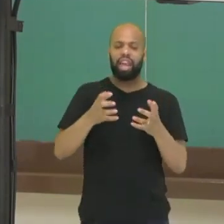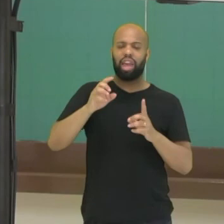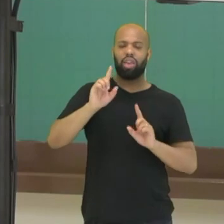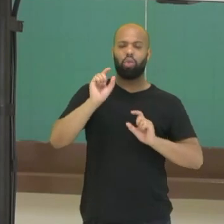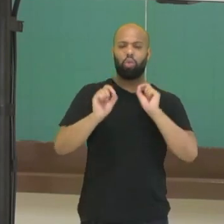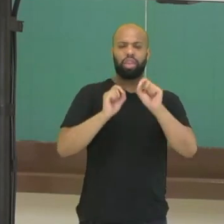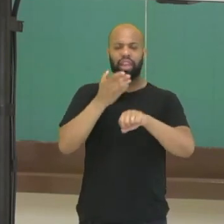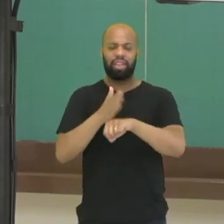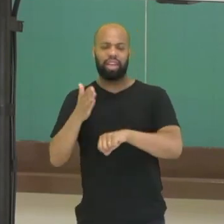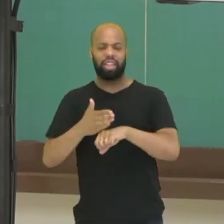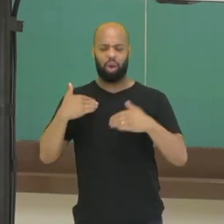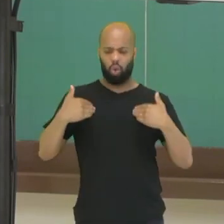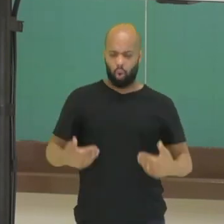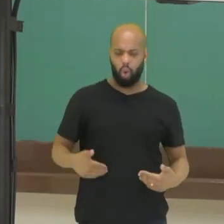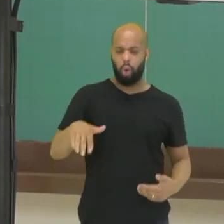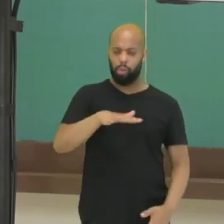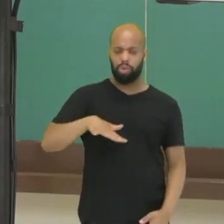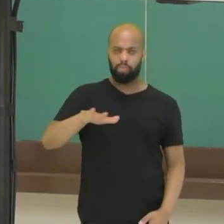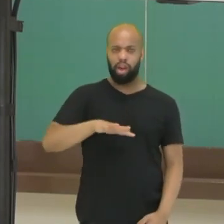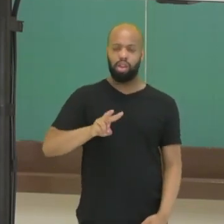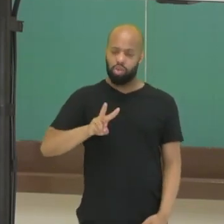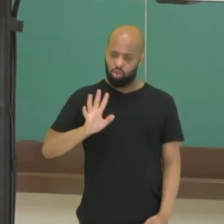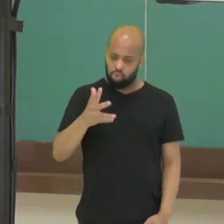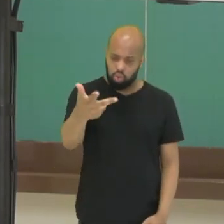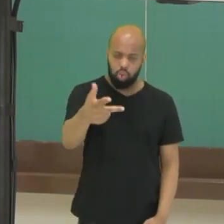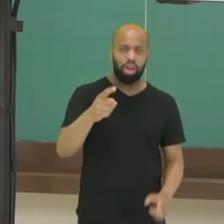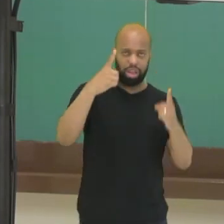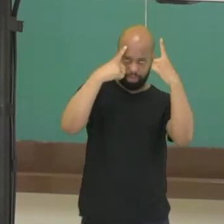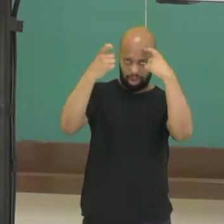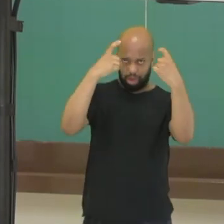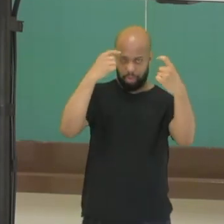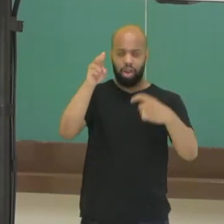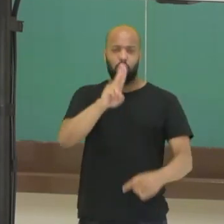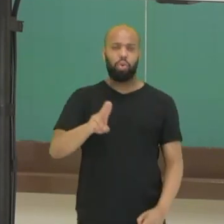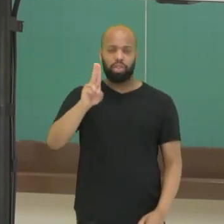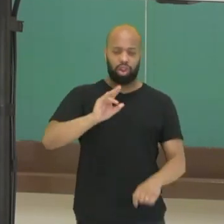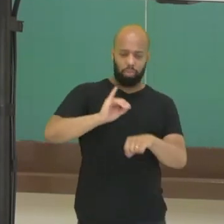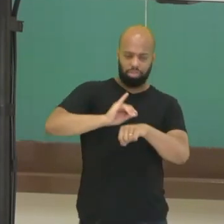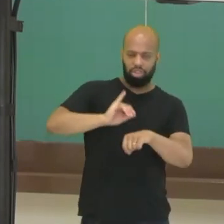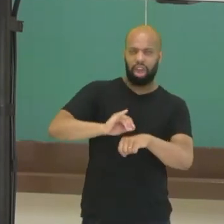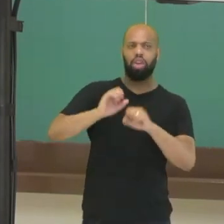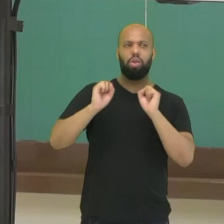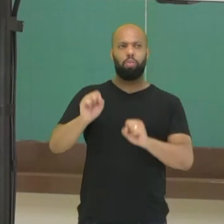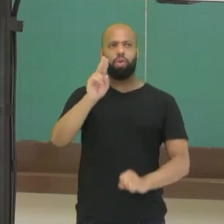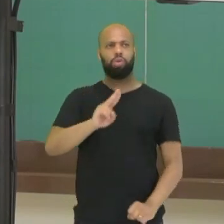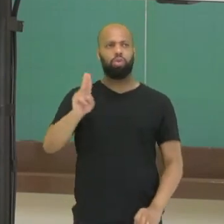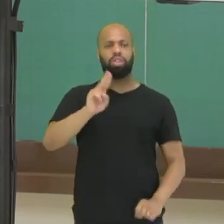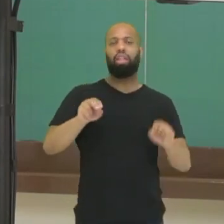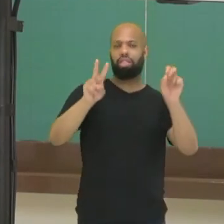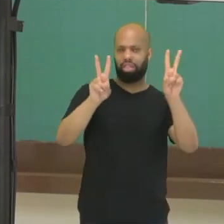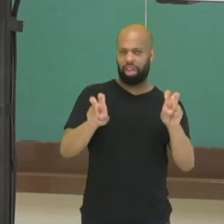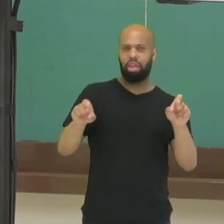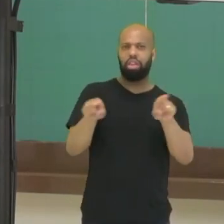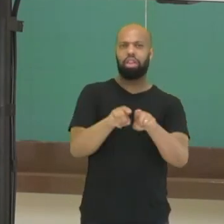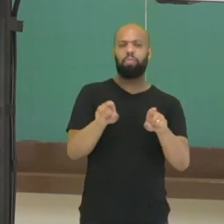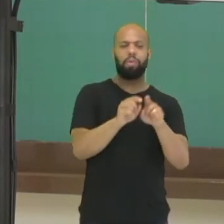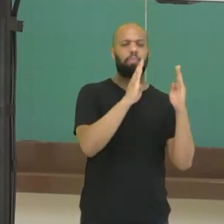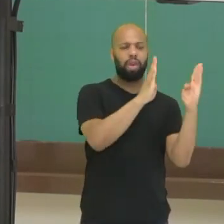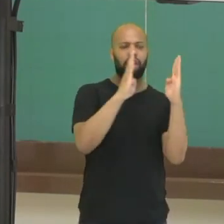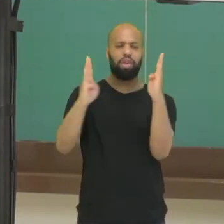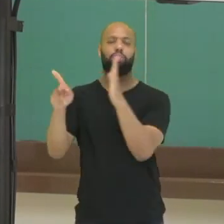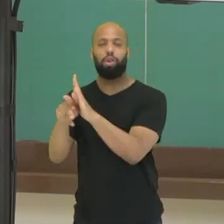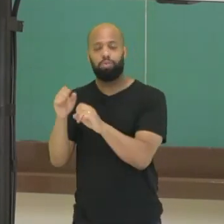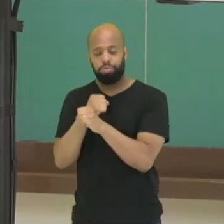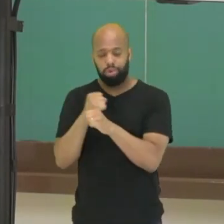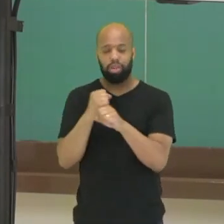espaço, agilidade, né? Eu posso improvisar com adereços, eu posso improvisar com tema, com estação do ano,